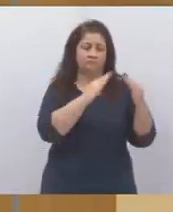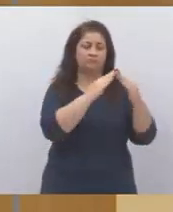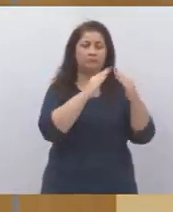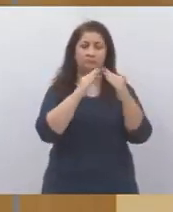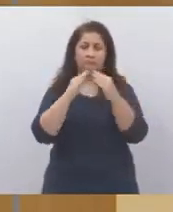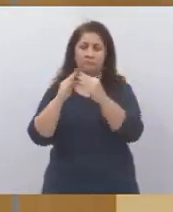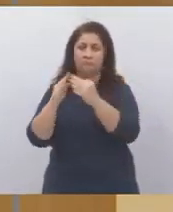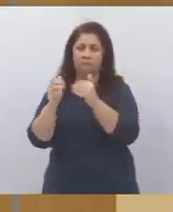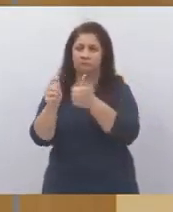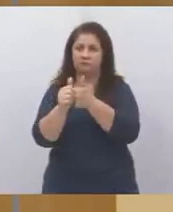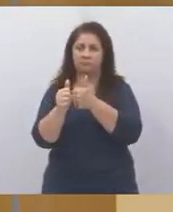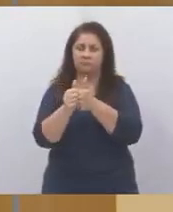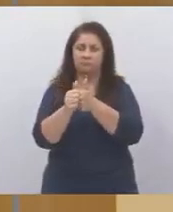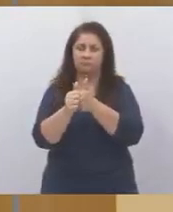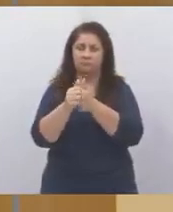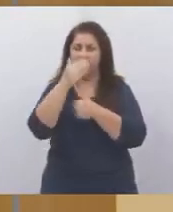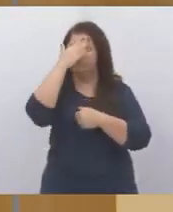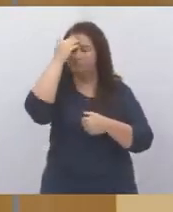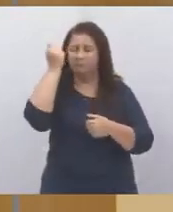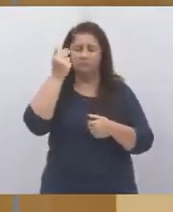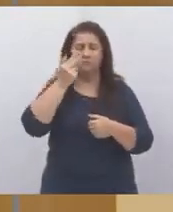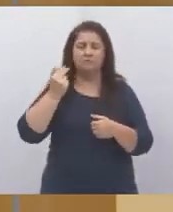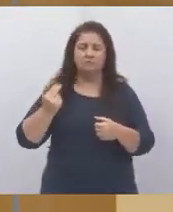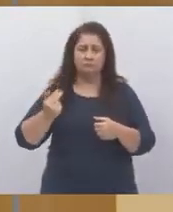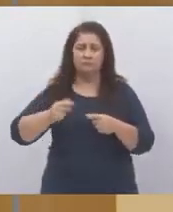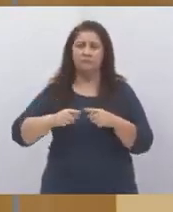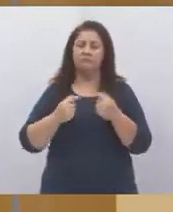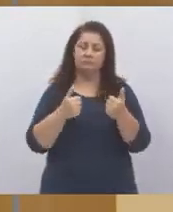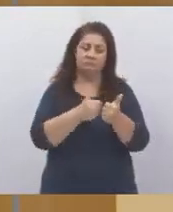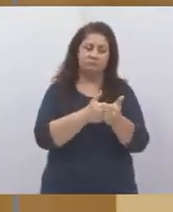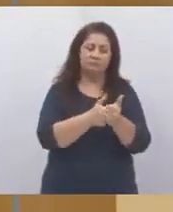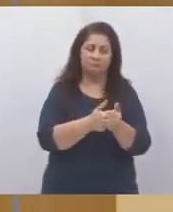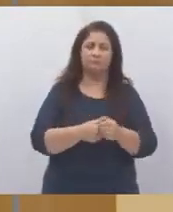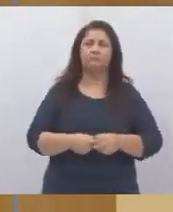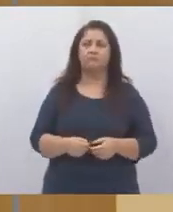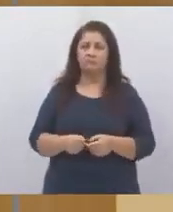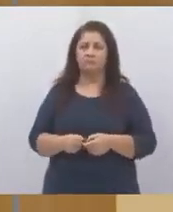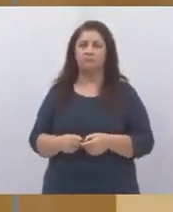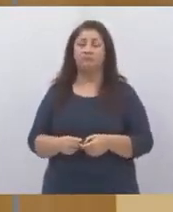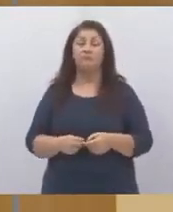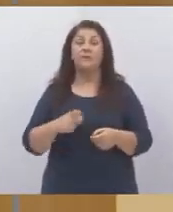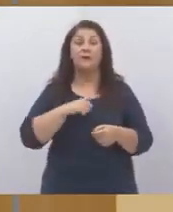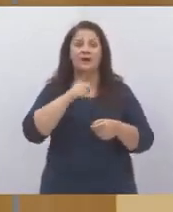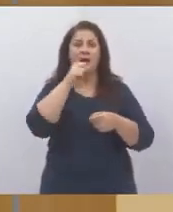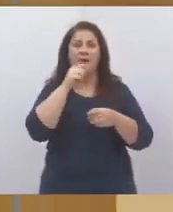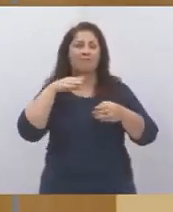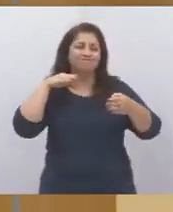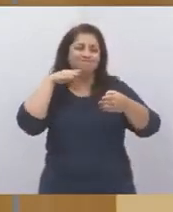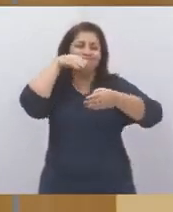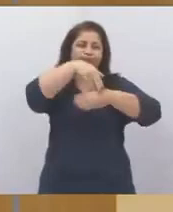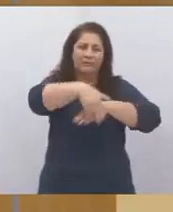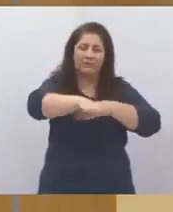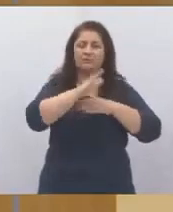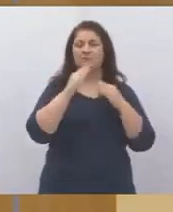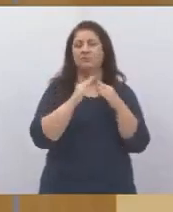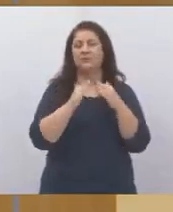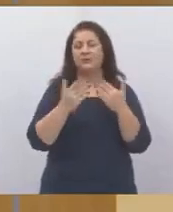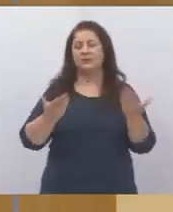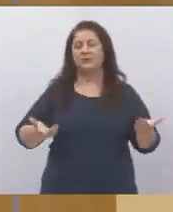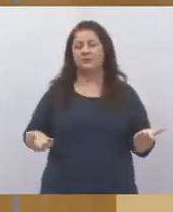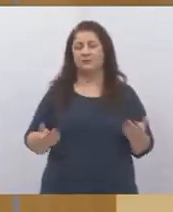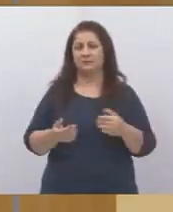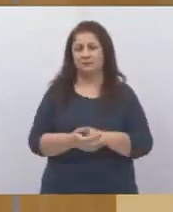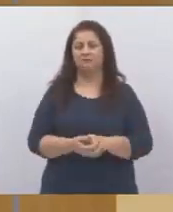está próximo ali que agora me fugiu o nome mas é próximo ao de Santana teve água entrando dentro das casas das pessoas que moram no